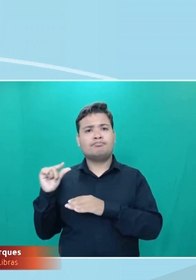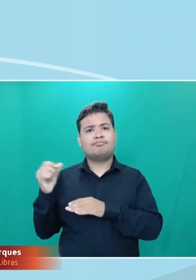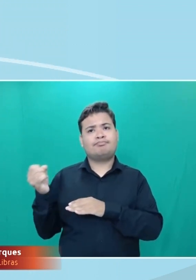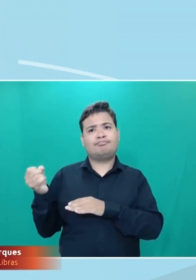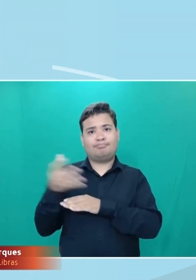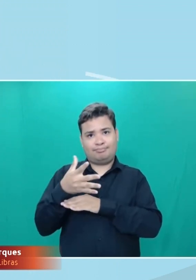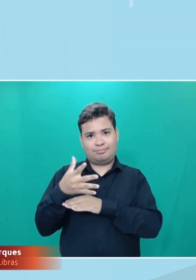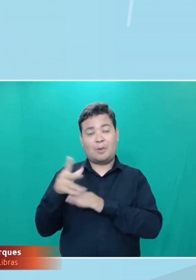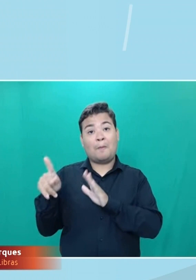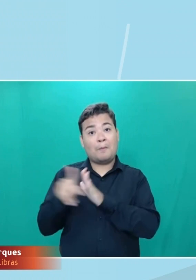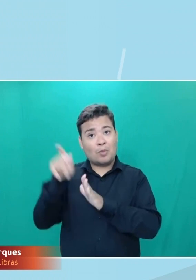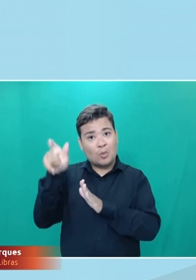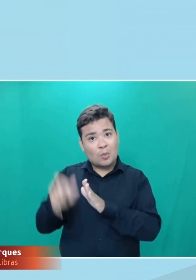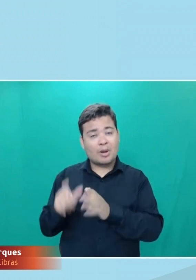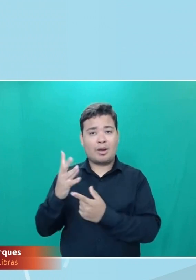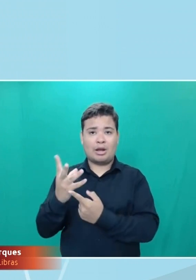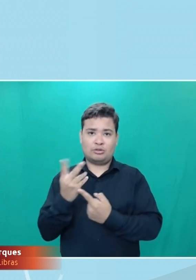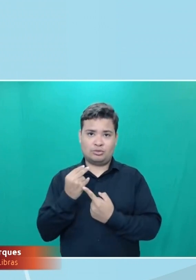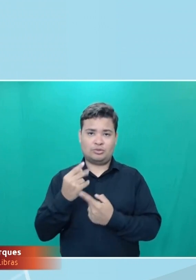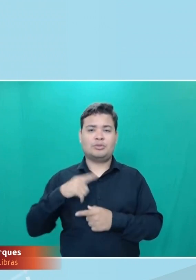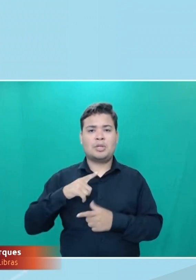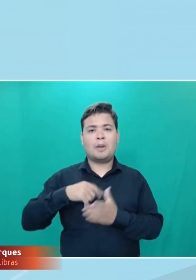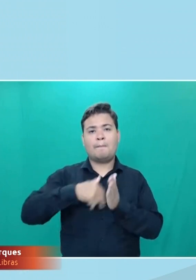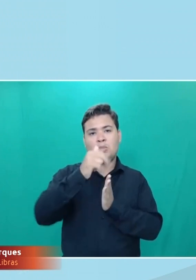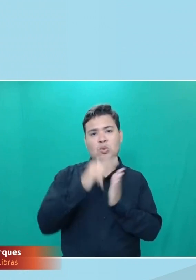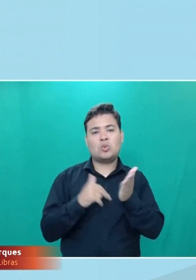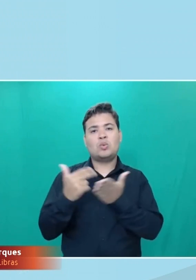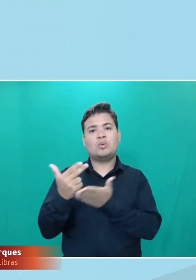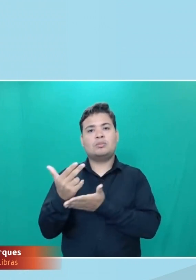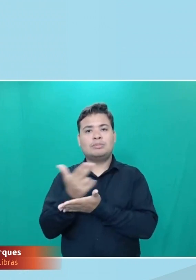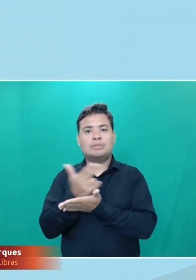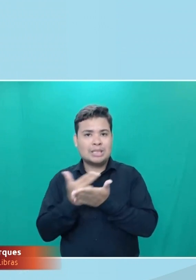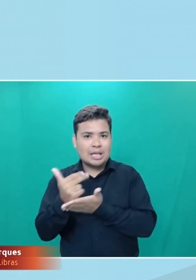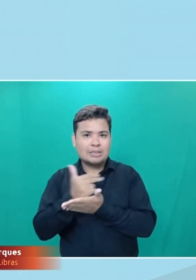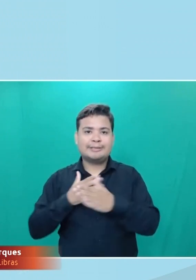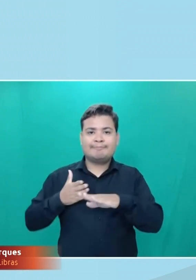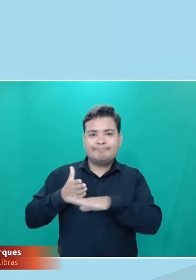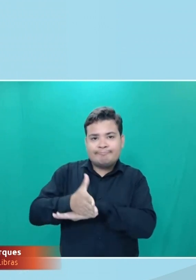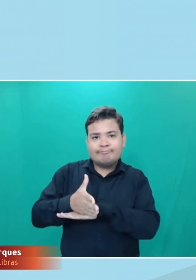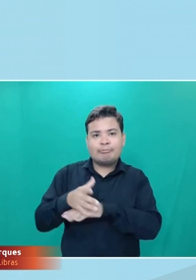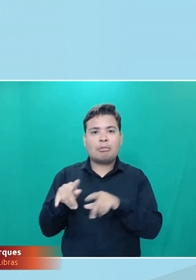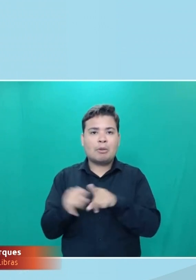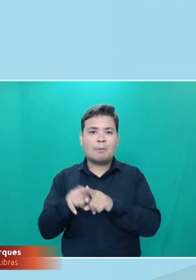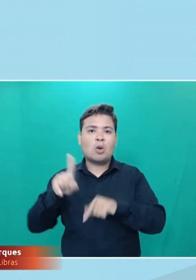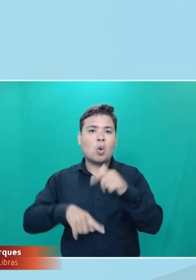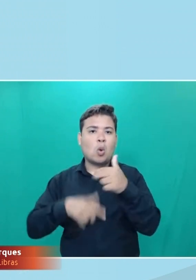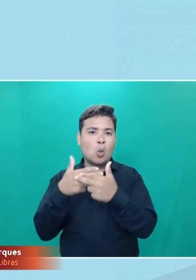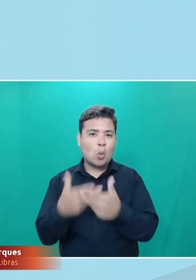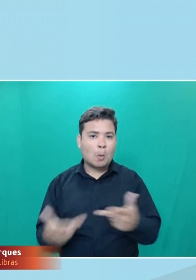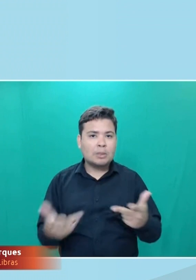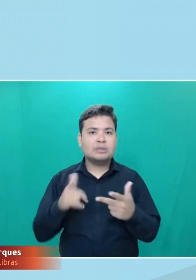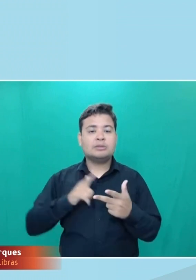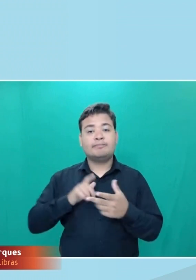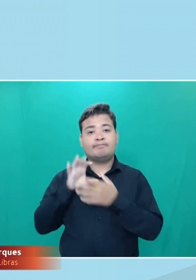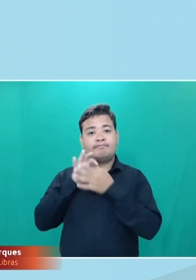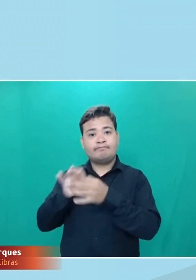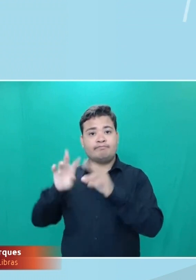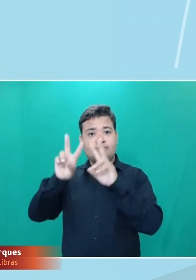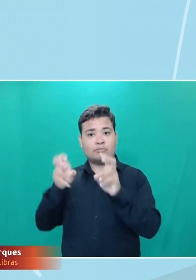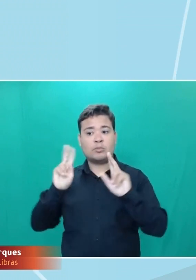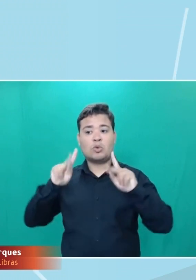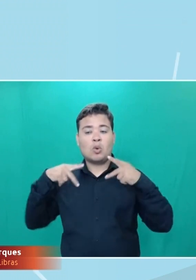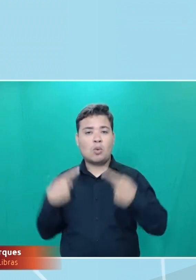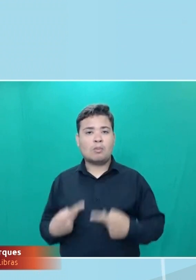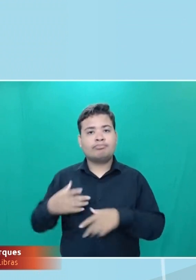recente do artista. São pinturas, desenhos, intervenções e objetos que lidam com grandes questões da condição humana, como